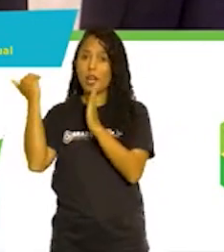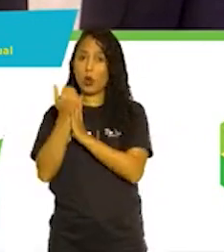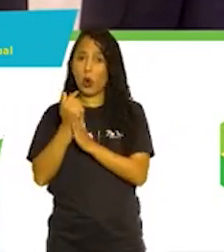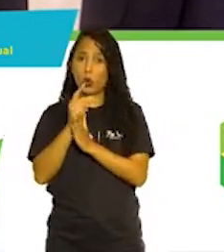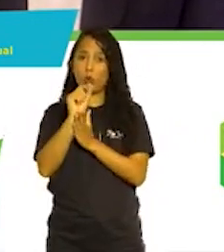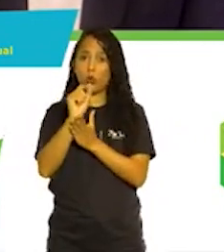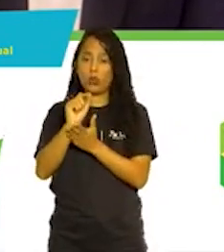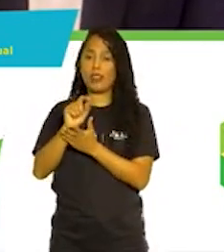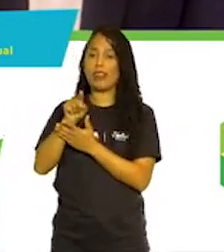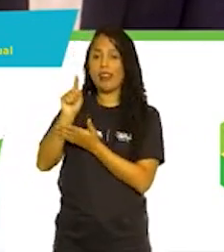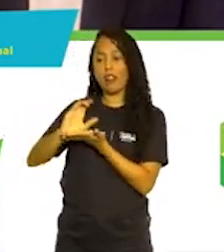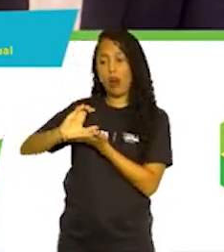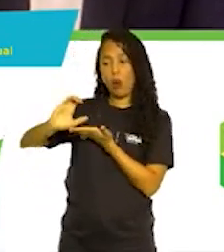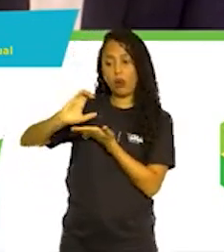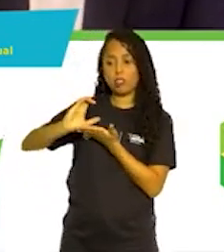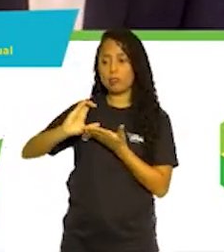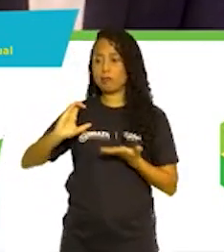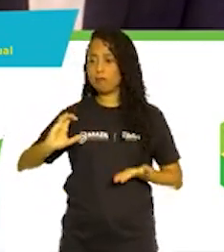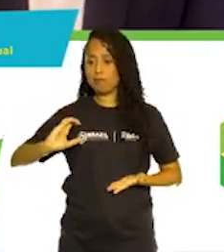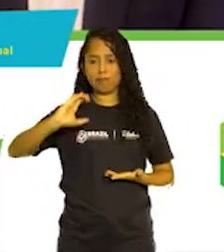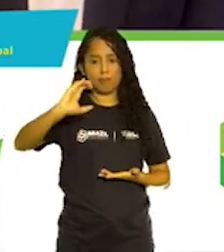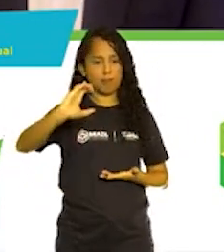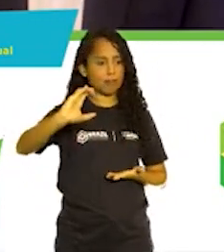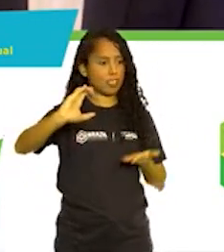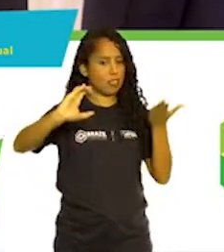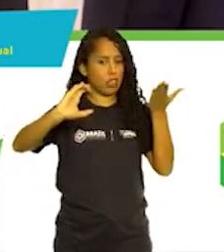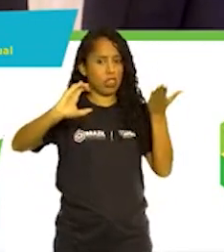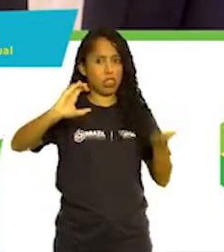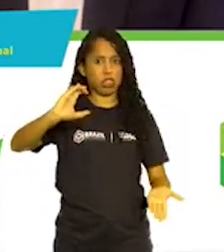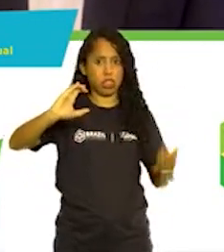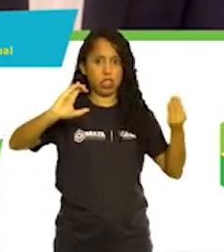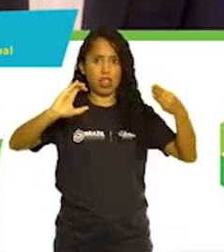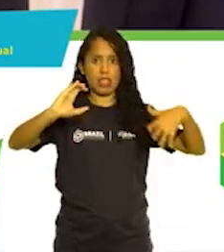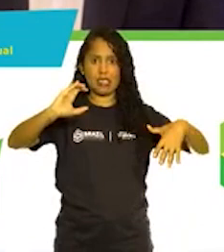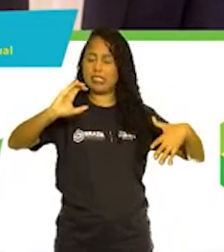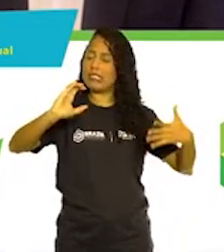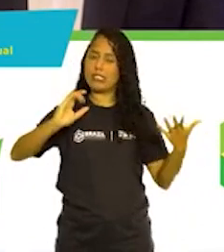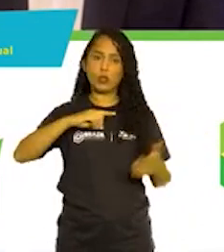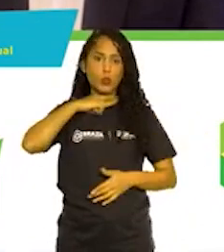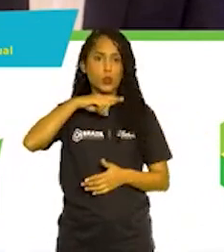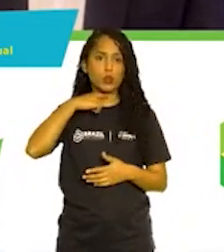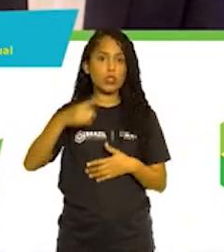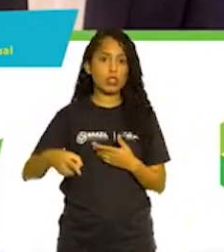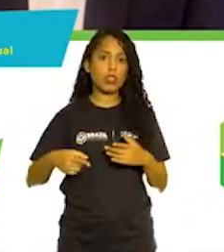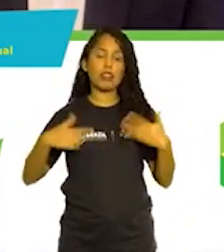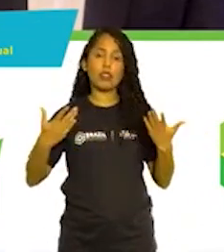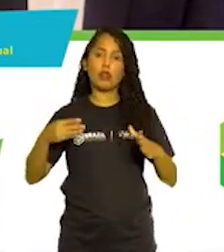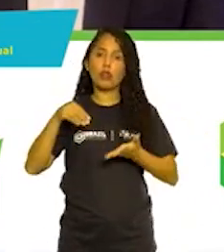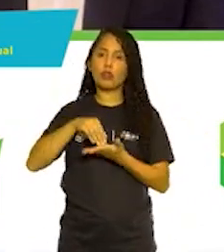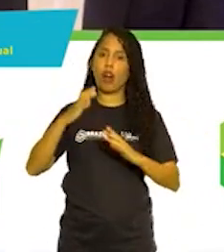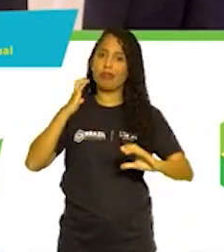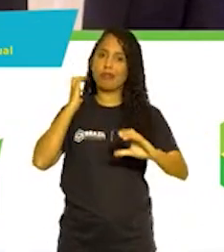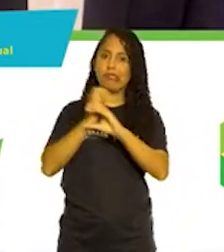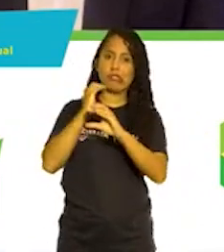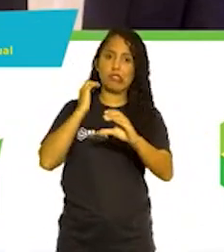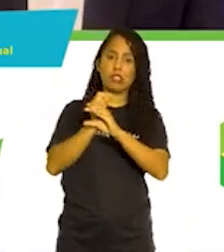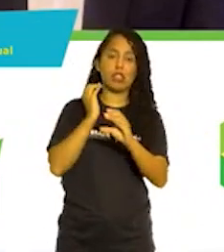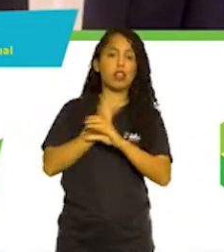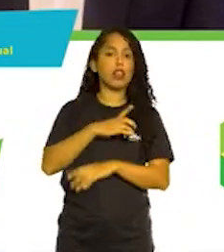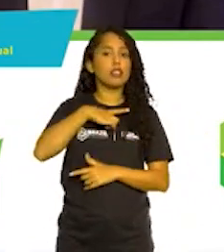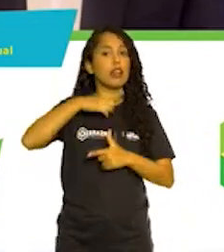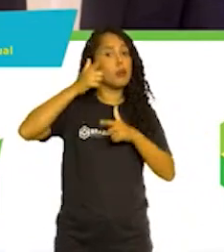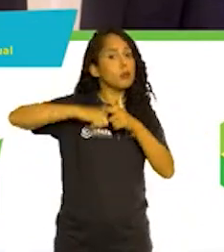tem que mostrar os prós e contras e resolver. A gente chegou nesse ponto por uma falta de comunicação. Possivelmente um problema